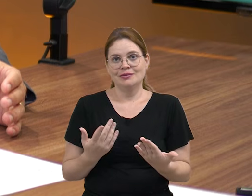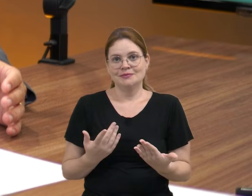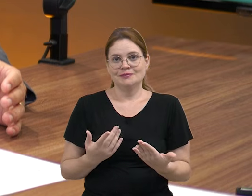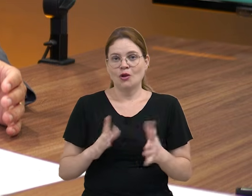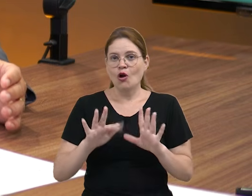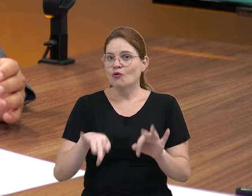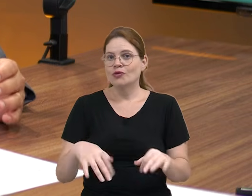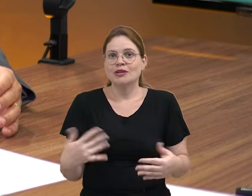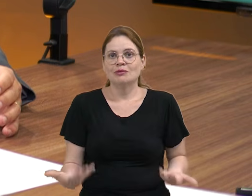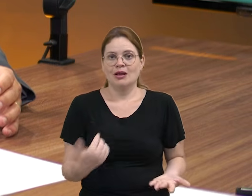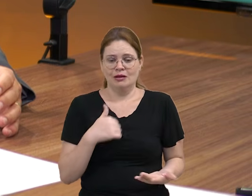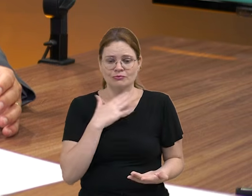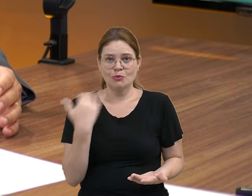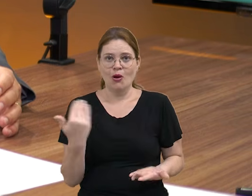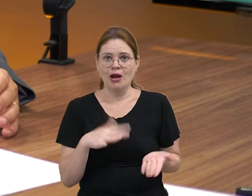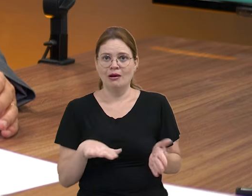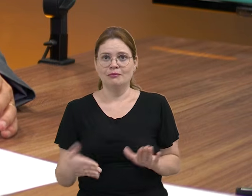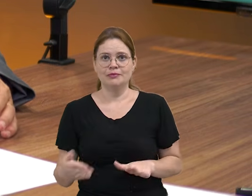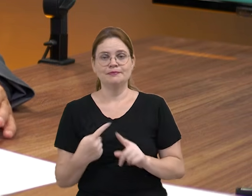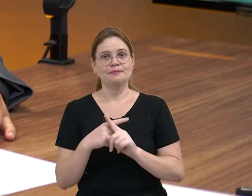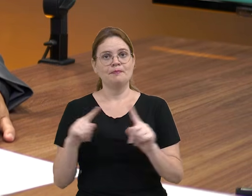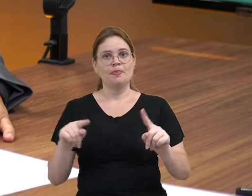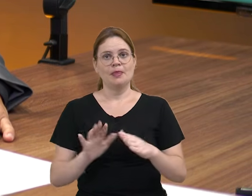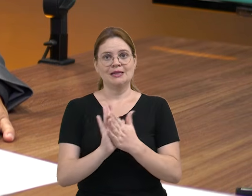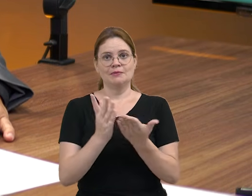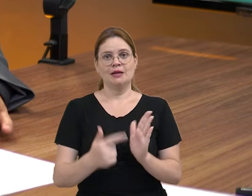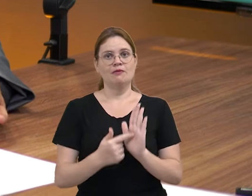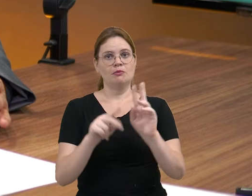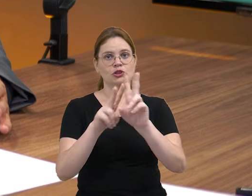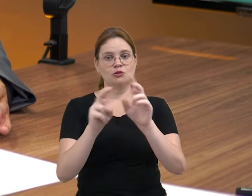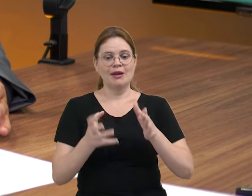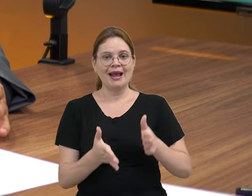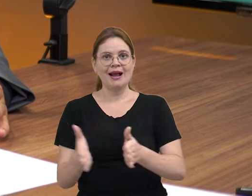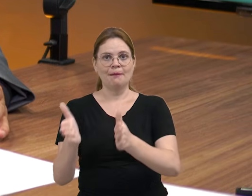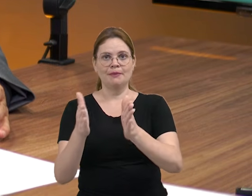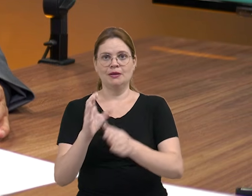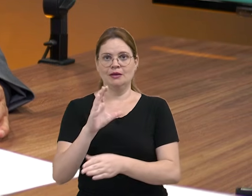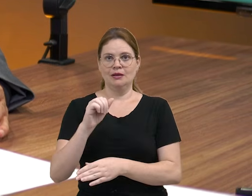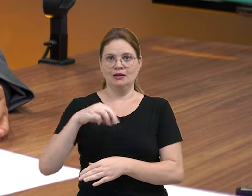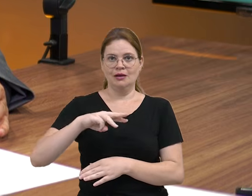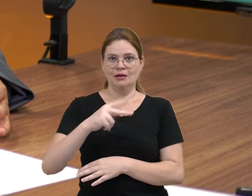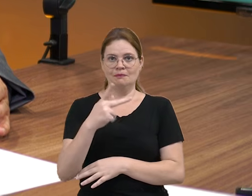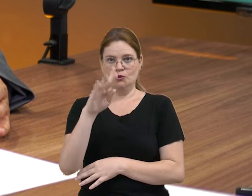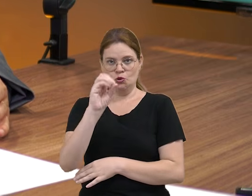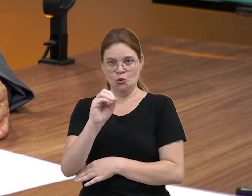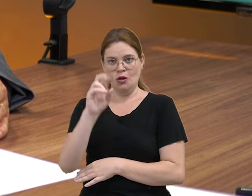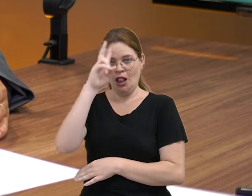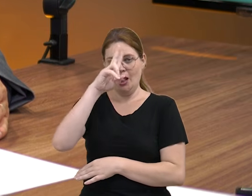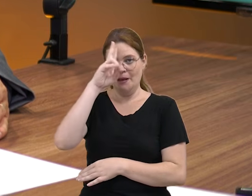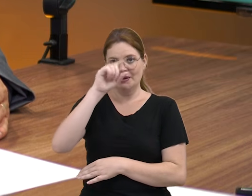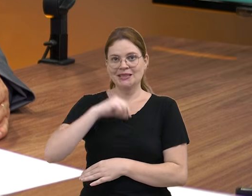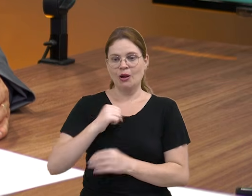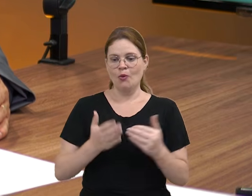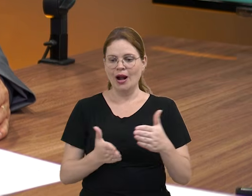é finito. Mas a palavra também, falar em caminho, nos faz lembrar